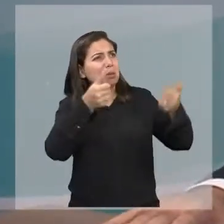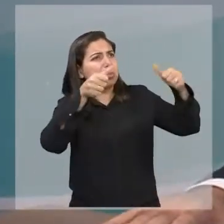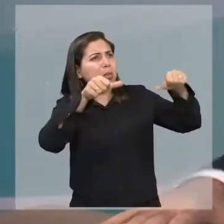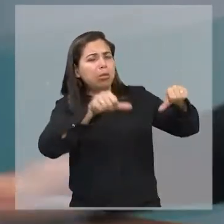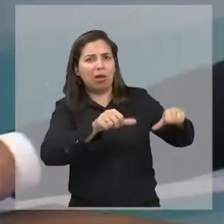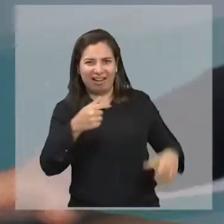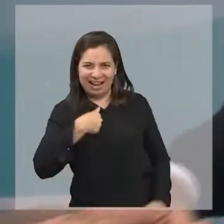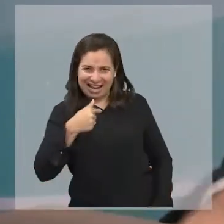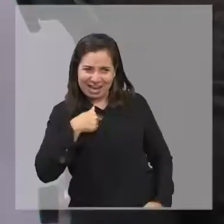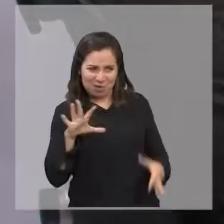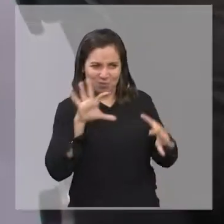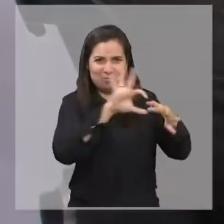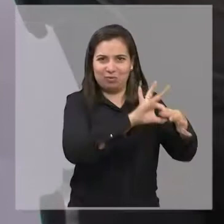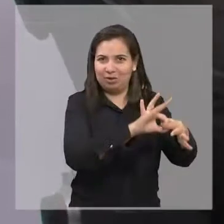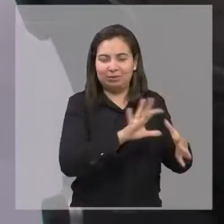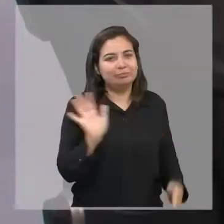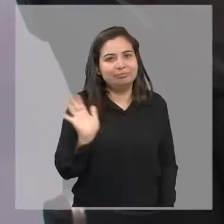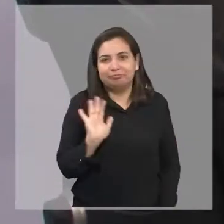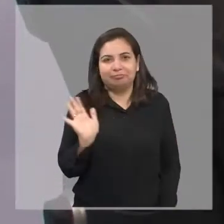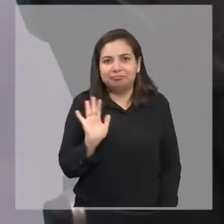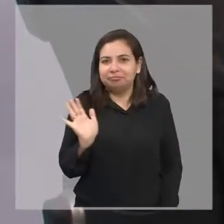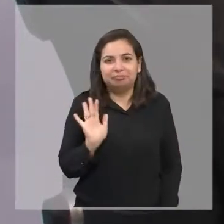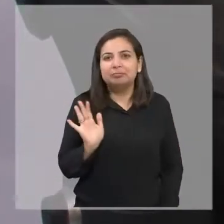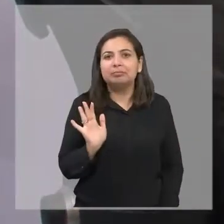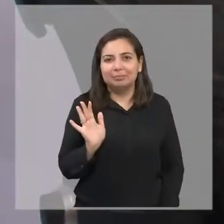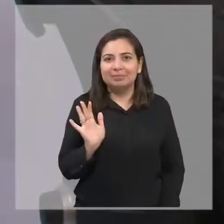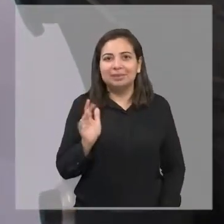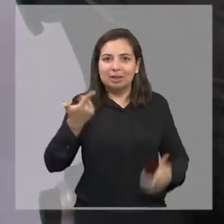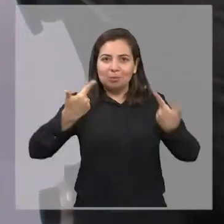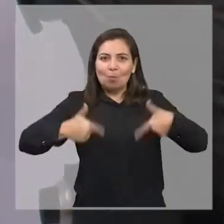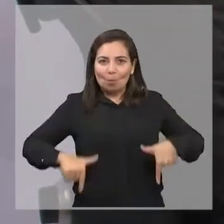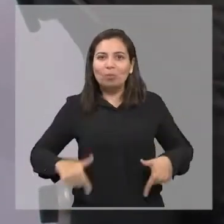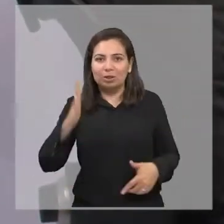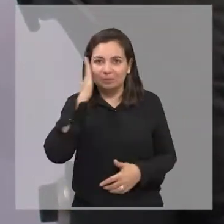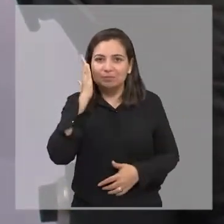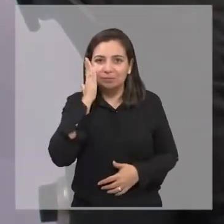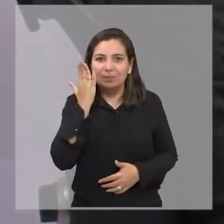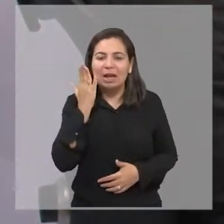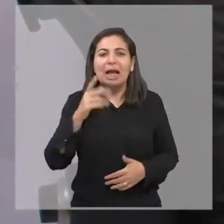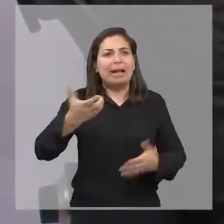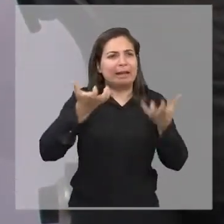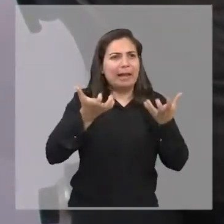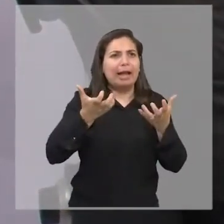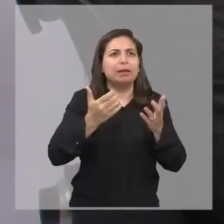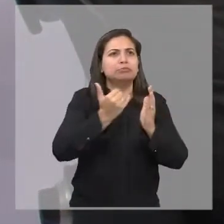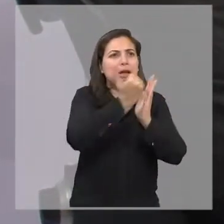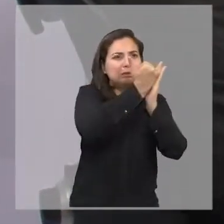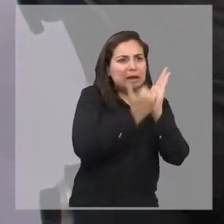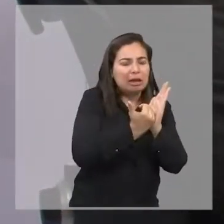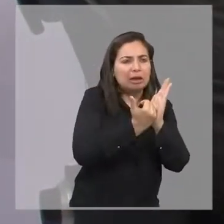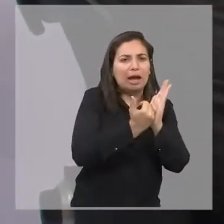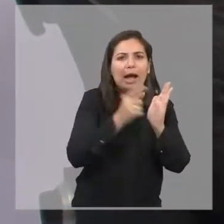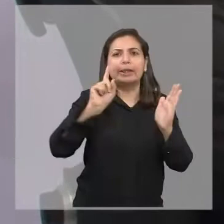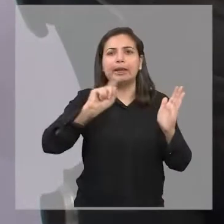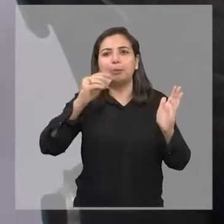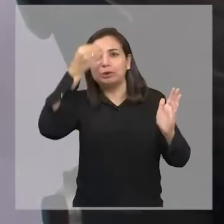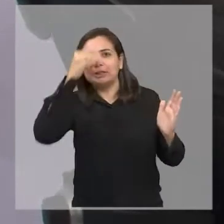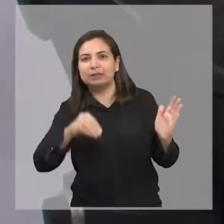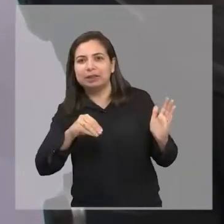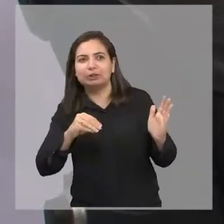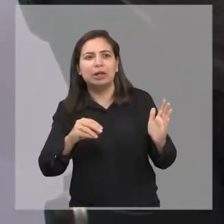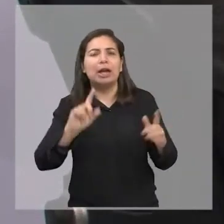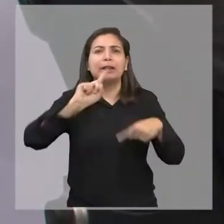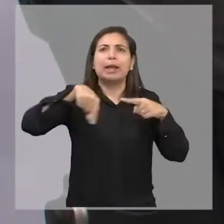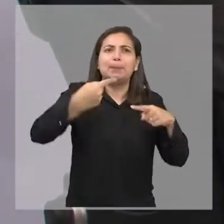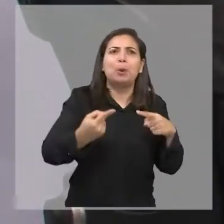essa reforma? Ele está dando tiro no pé. Toda vida que faz esse movimento. Aí corta a bolsa, depois volta atrás. Corta 30% de 3%, porque diz que